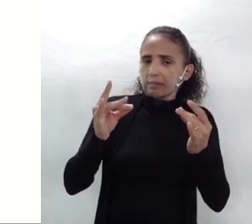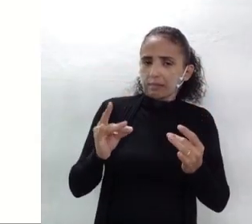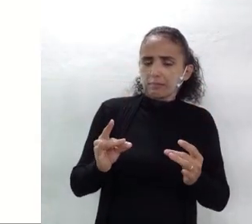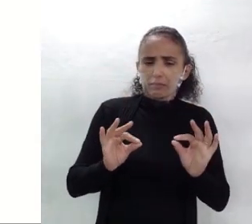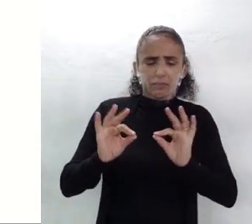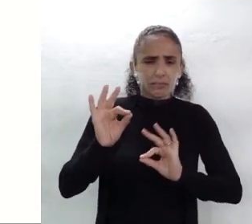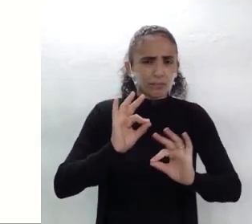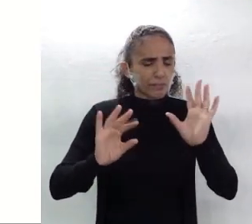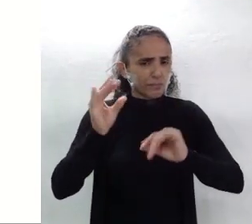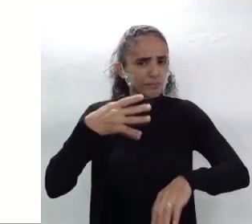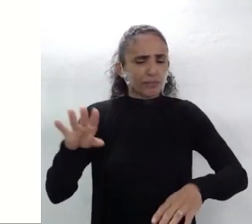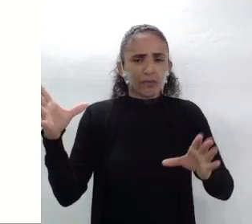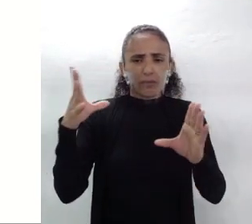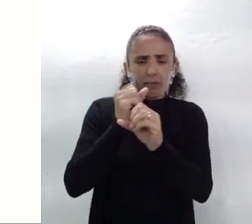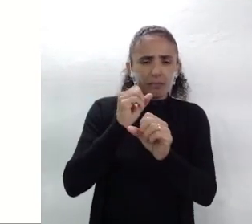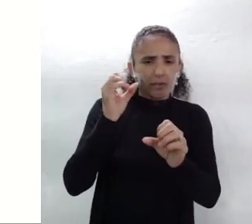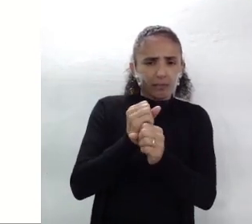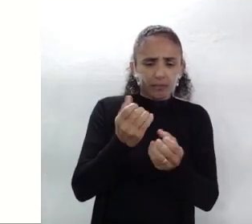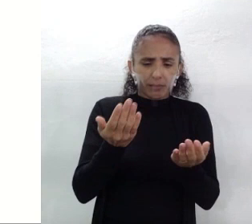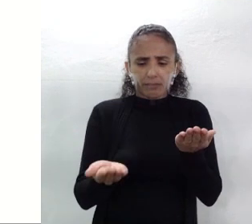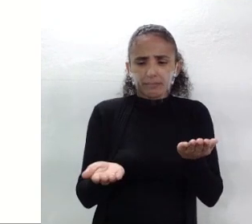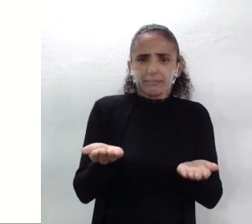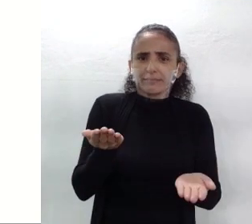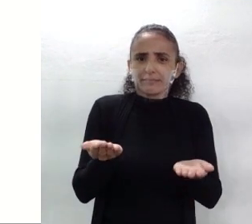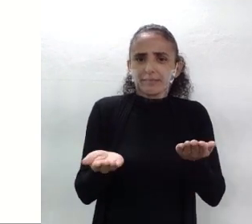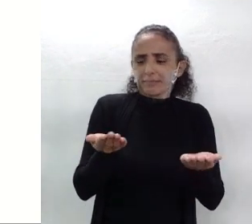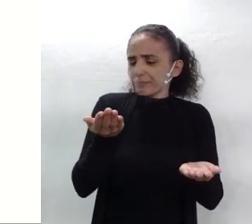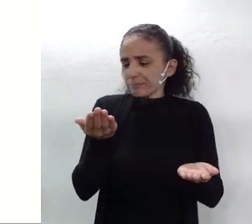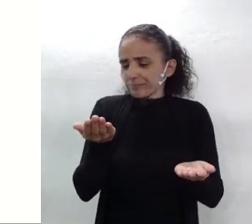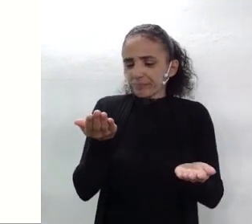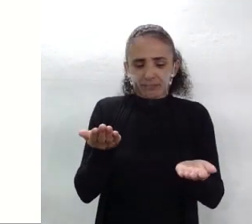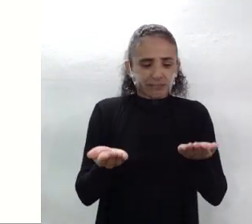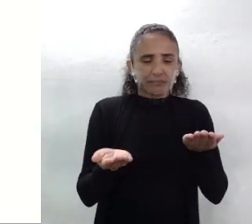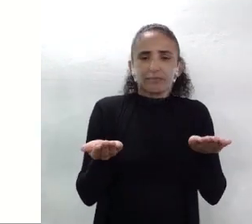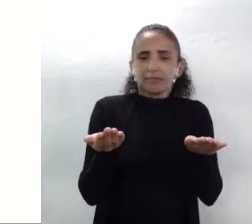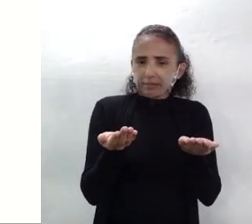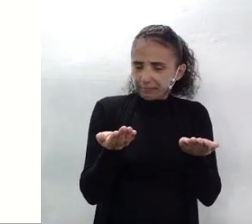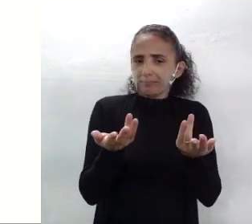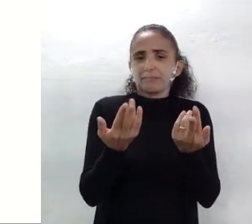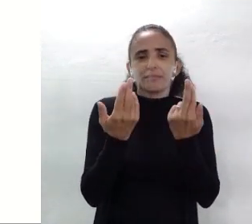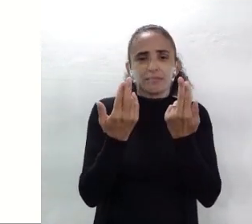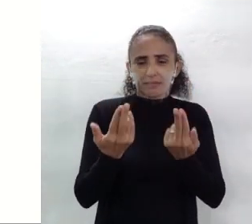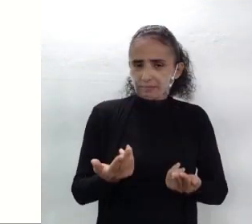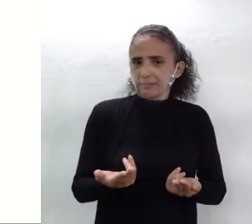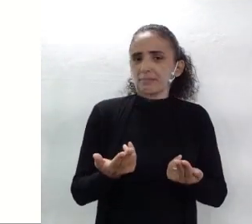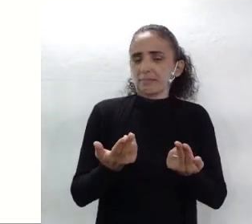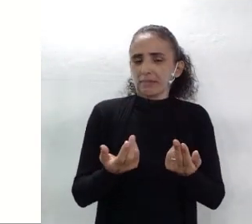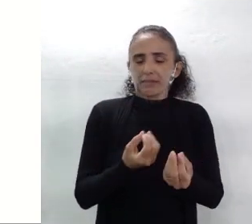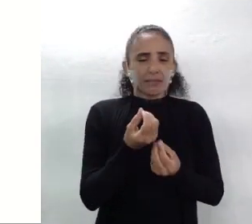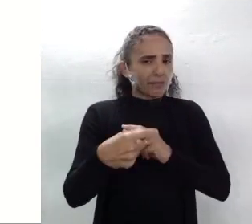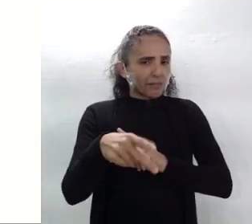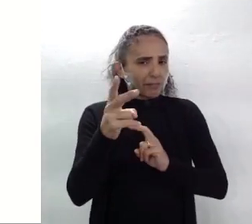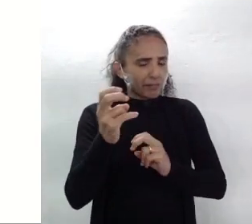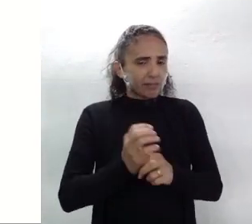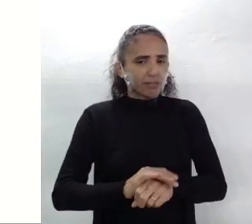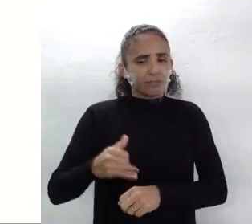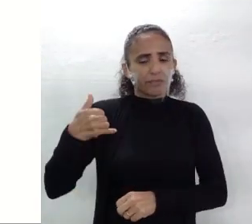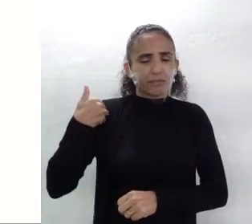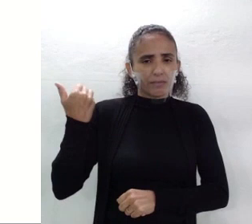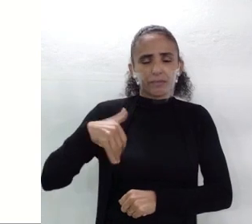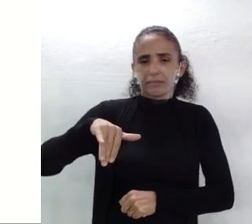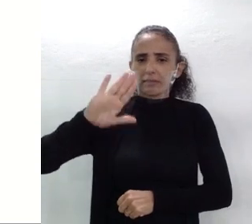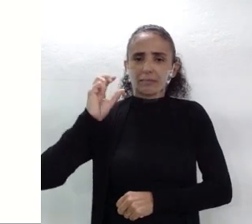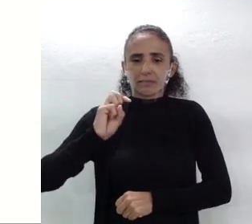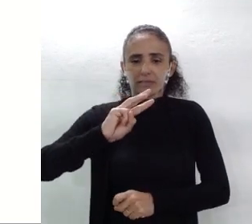equação também tem a ideia de balança. O que tem de um lado tem que ser igual a do outro lado. Então, veja que o mais velho recebeu